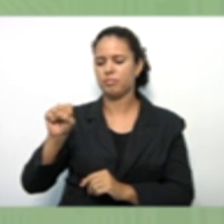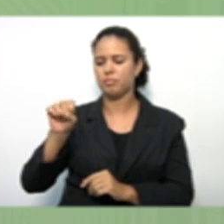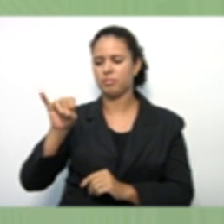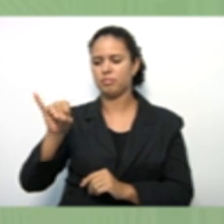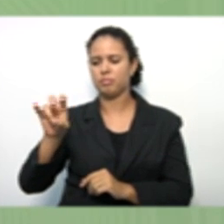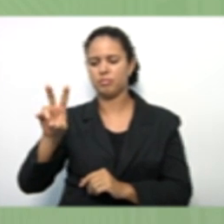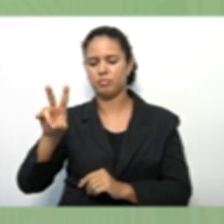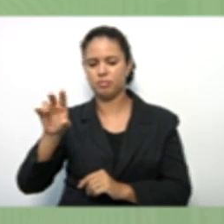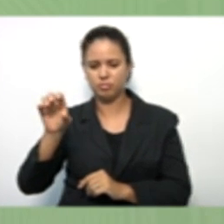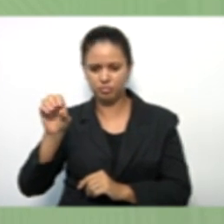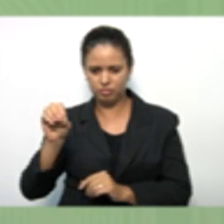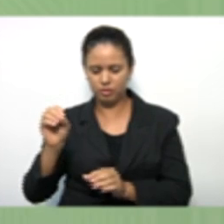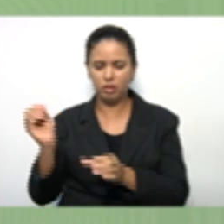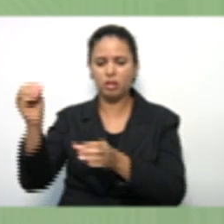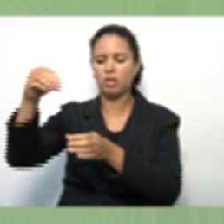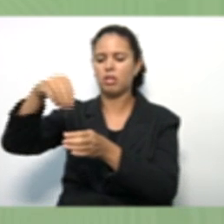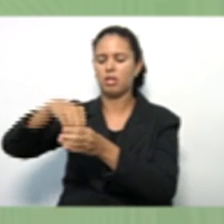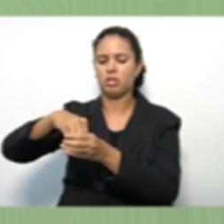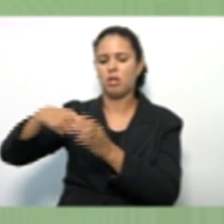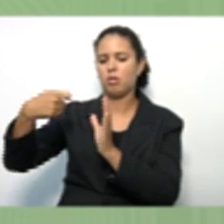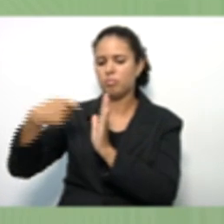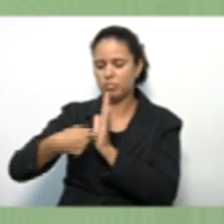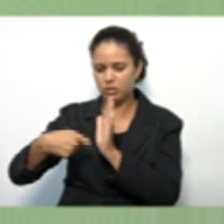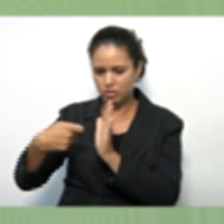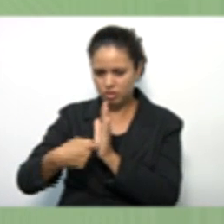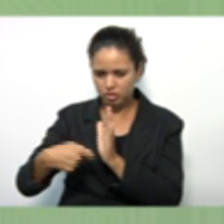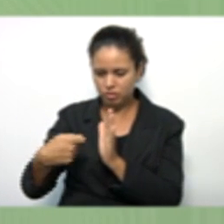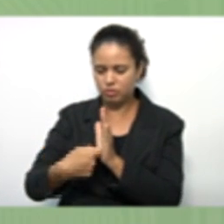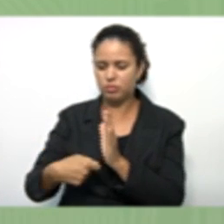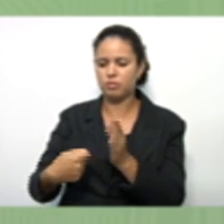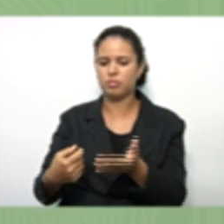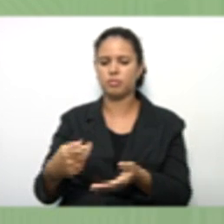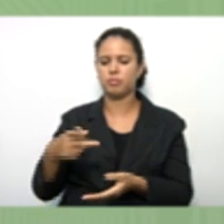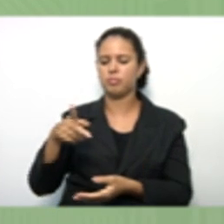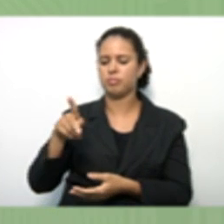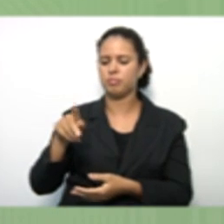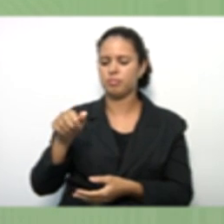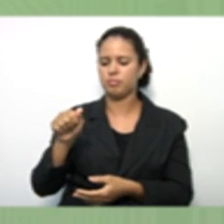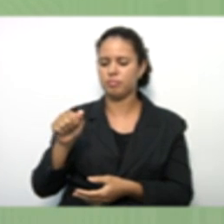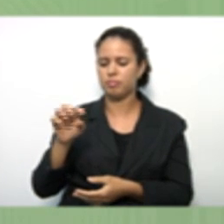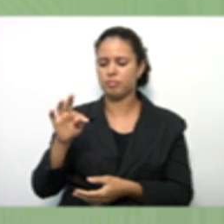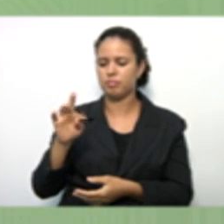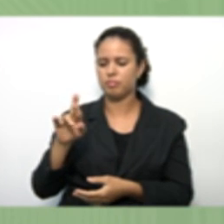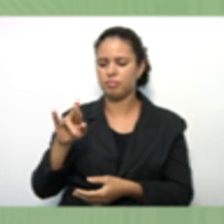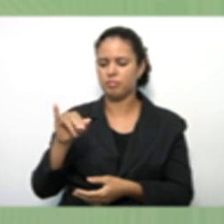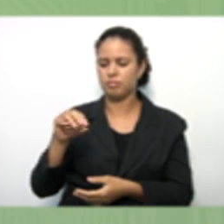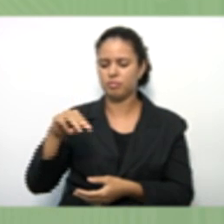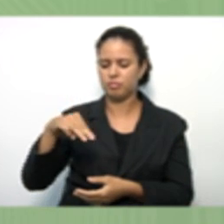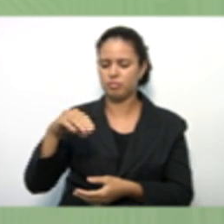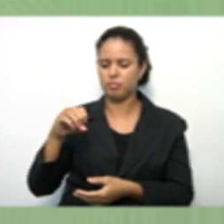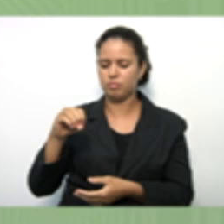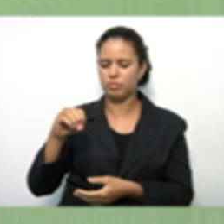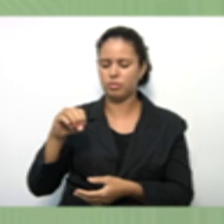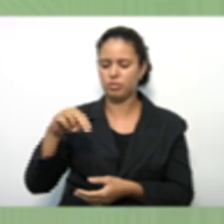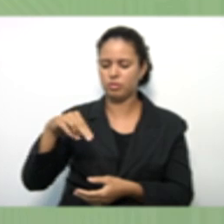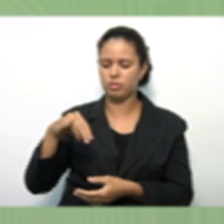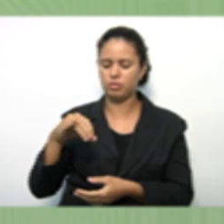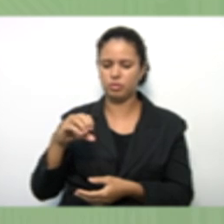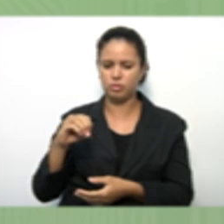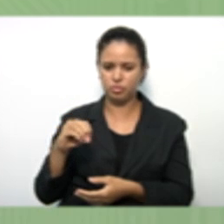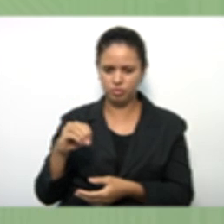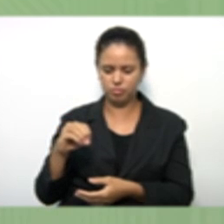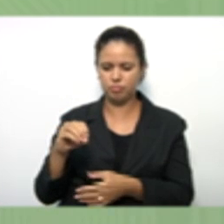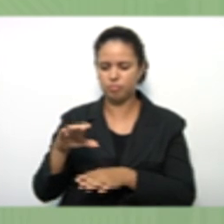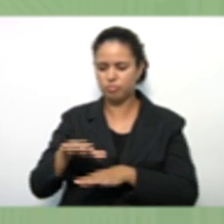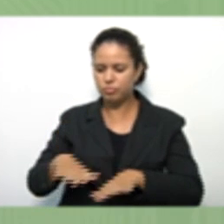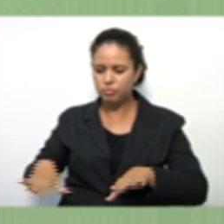esse patrimônio líquido? Então, o que foi falado na externa, vamos explicar aqui. Então, nós temos... A senhora me enganou. A senhora